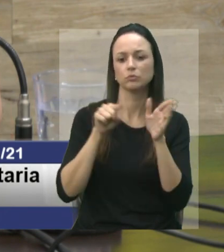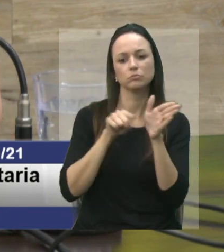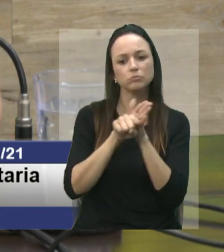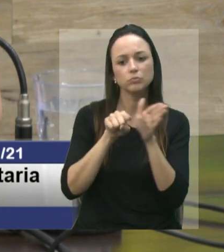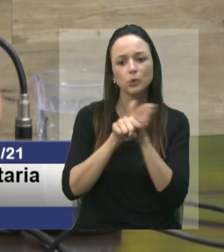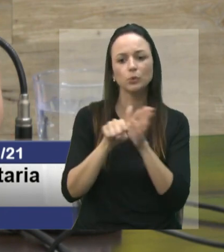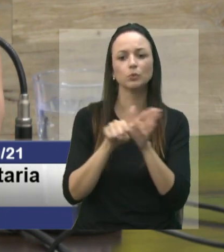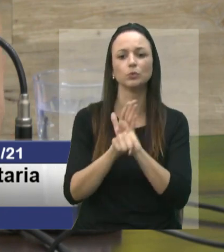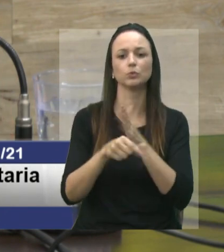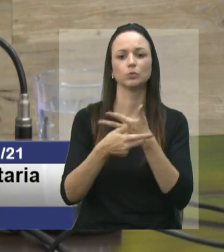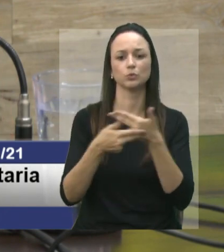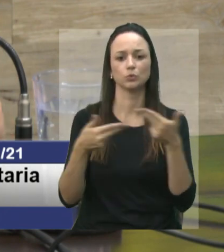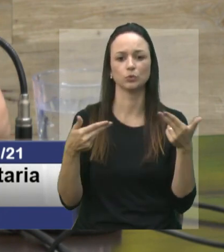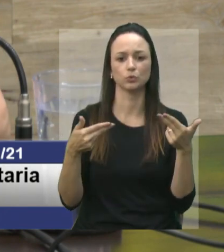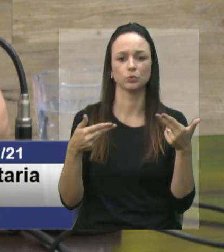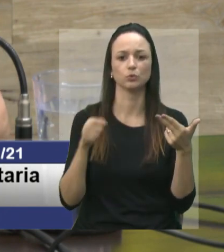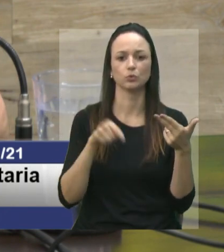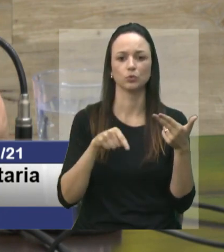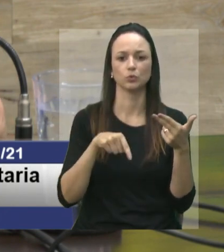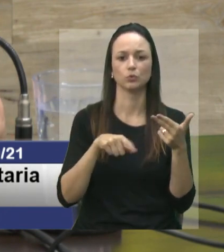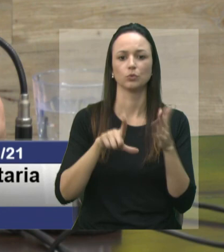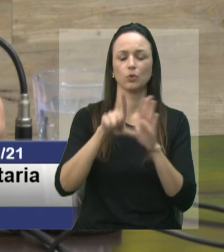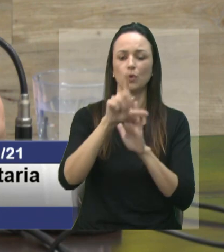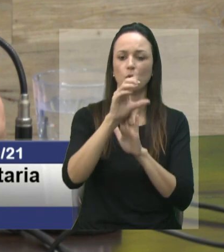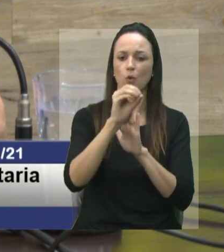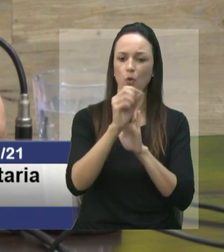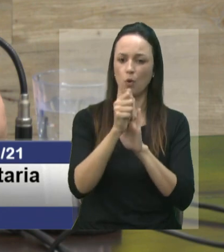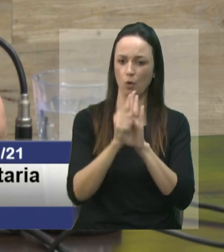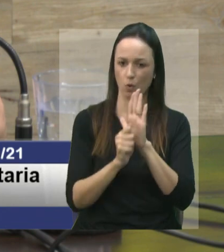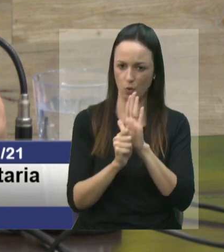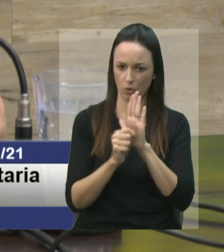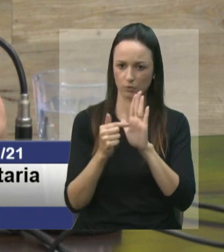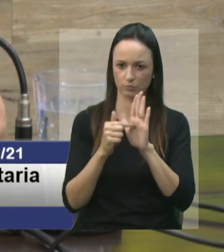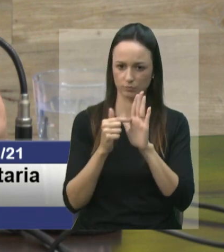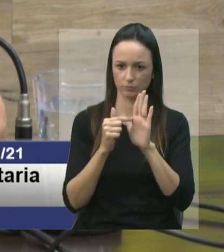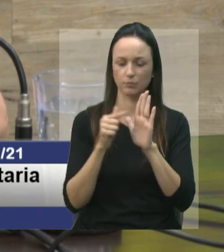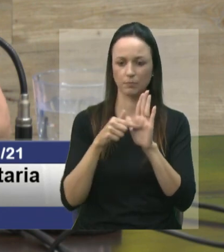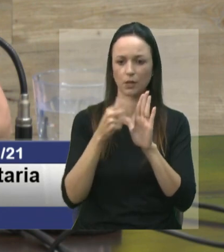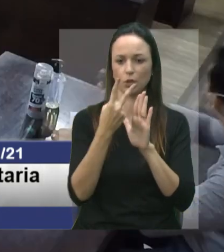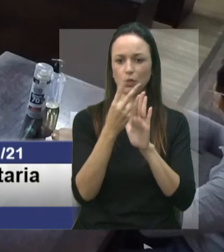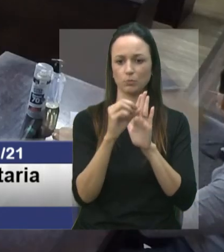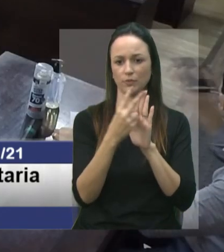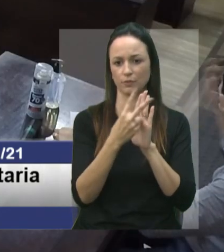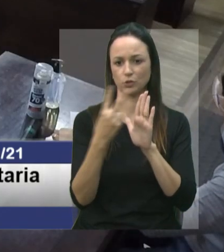questionamentos quanto à lei orçamentária anual estimada para 2022.